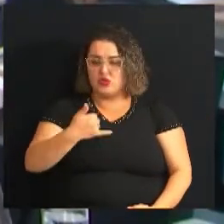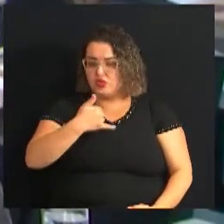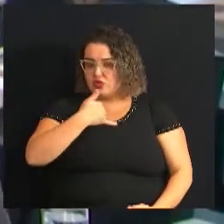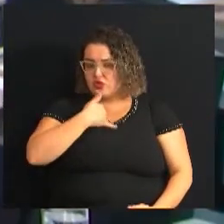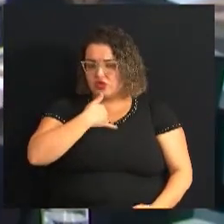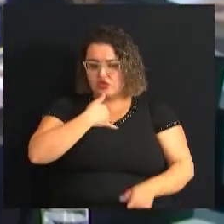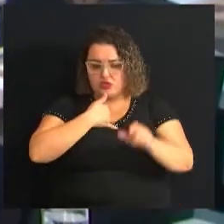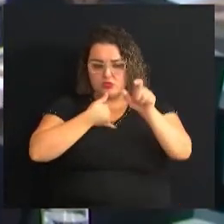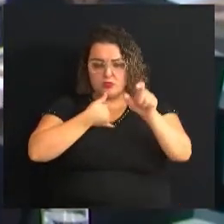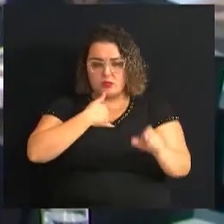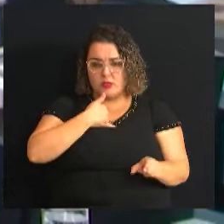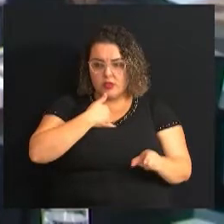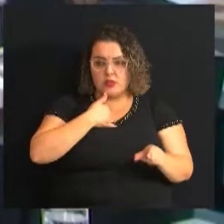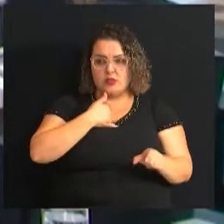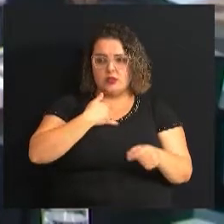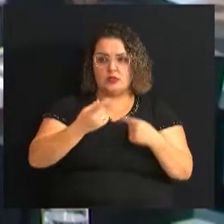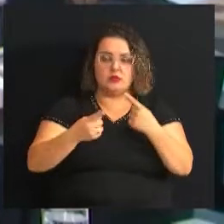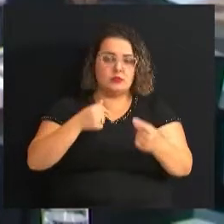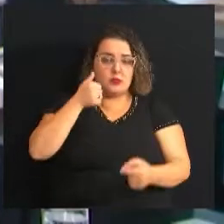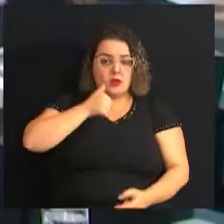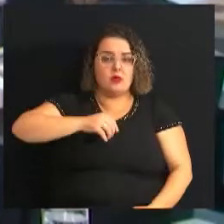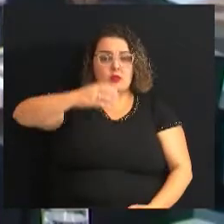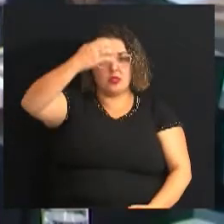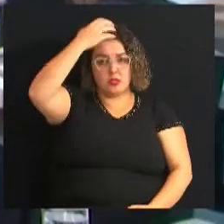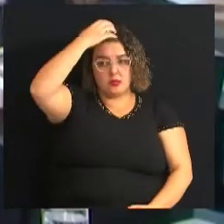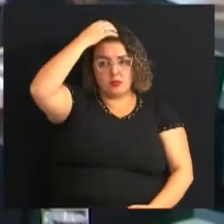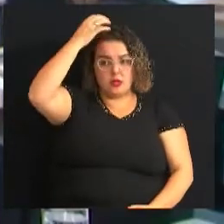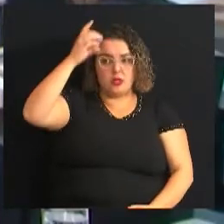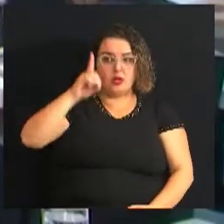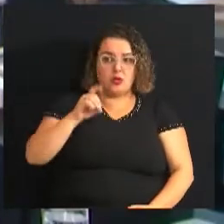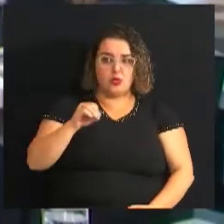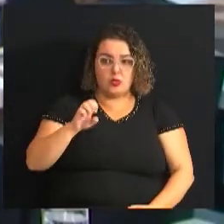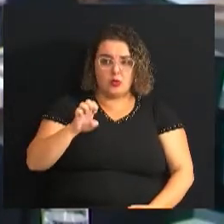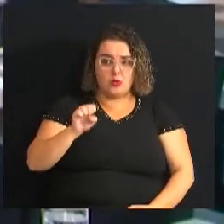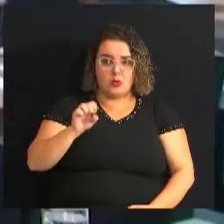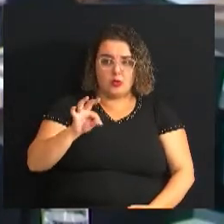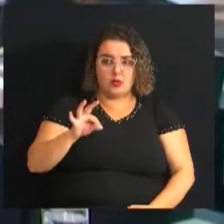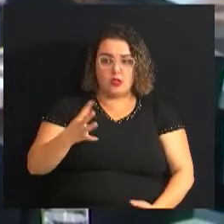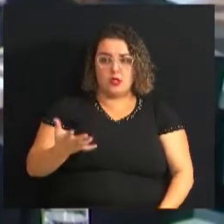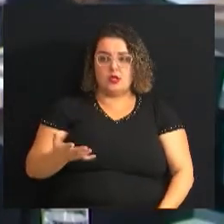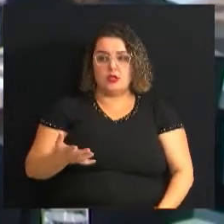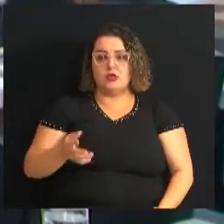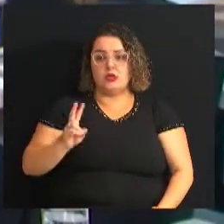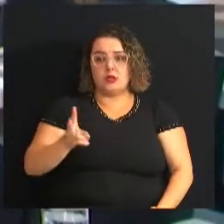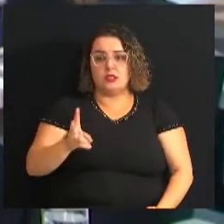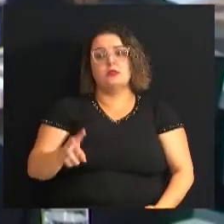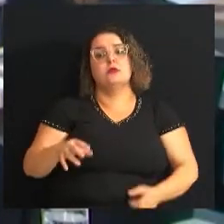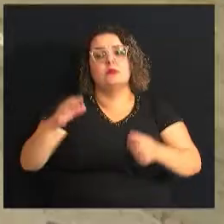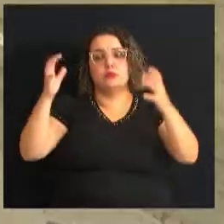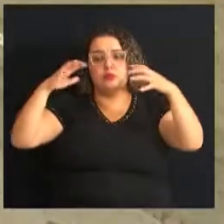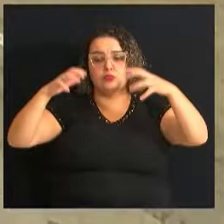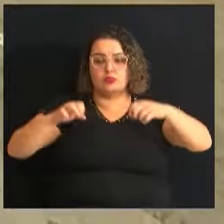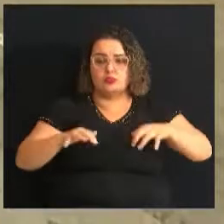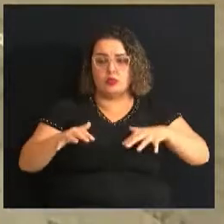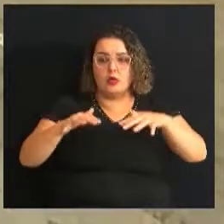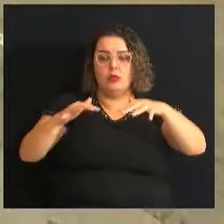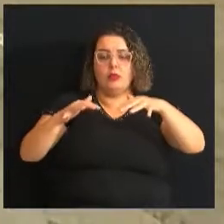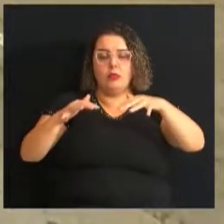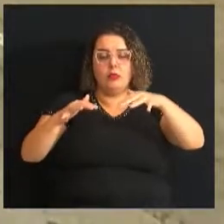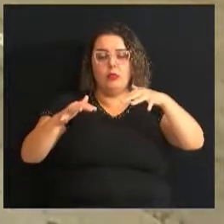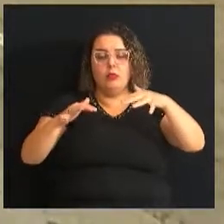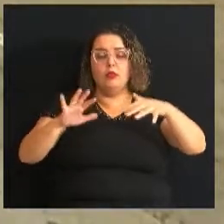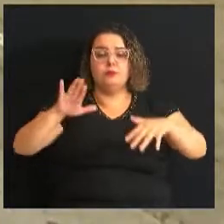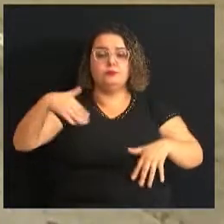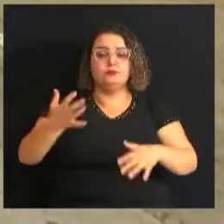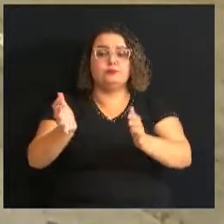pessoa na Avenida Princesa do Oeste, que é um local frequente de alagamentos. Então, mesmo quando a